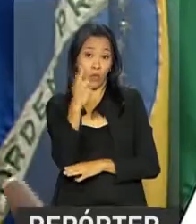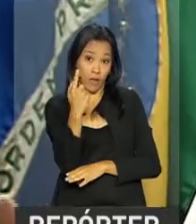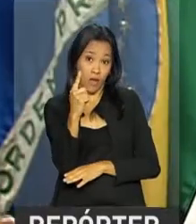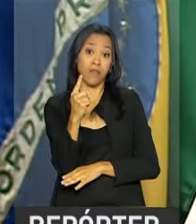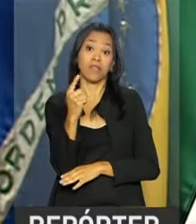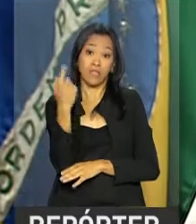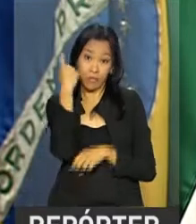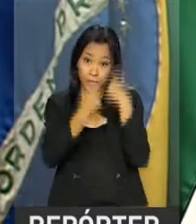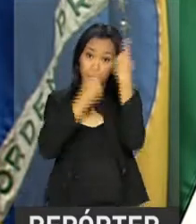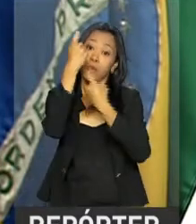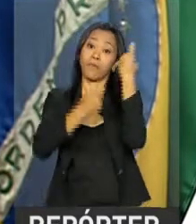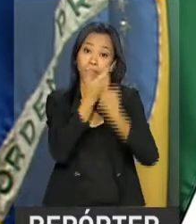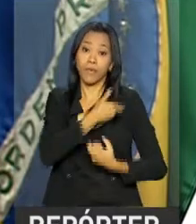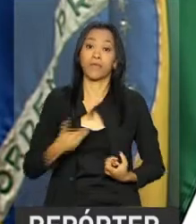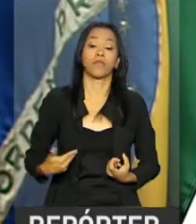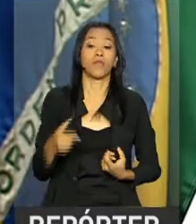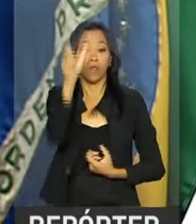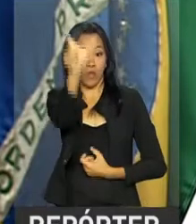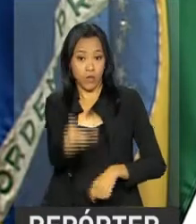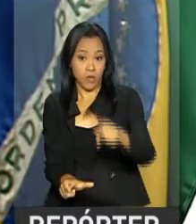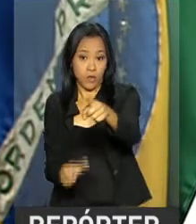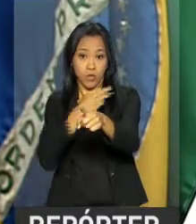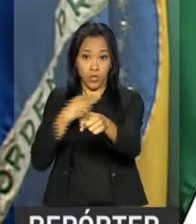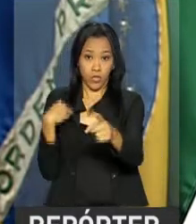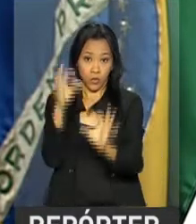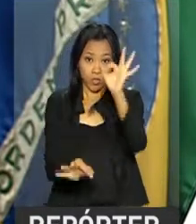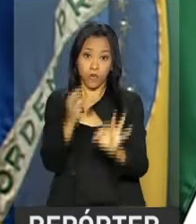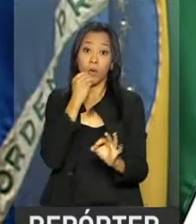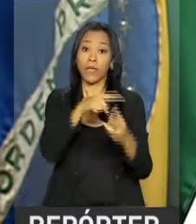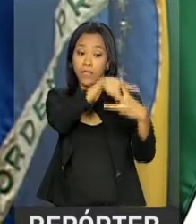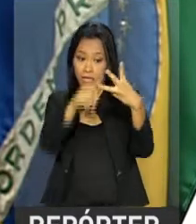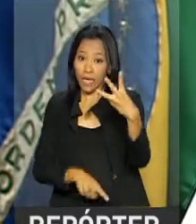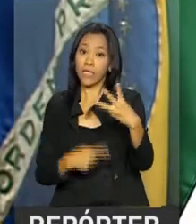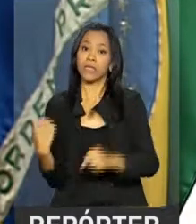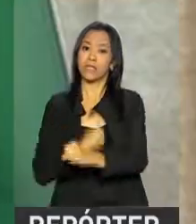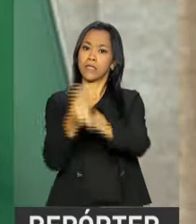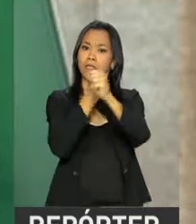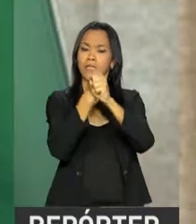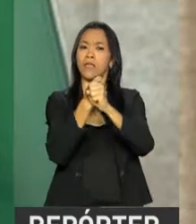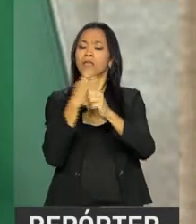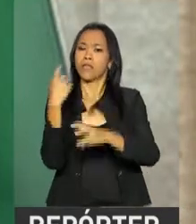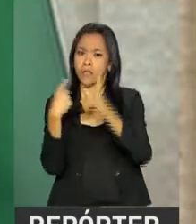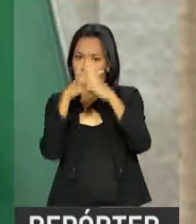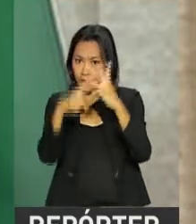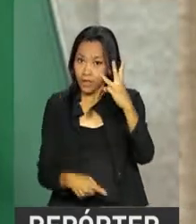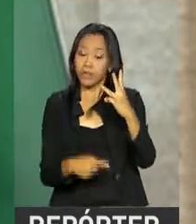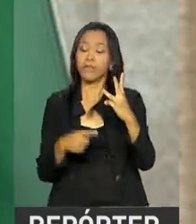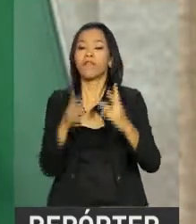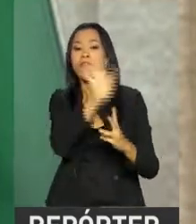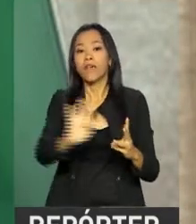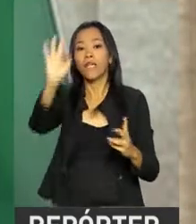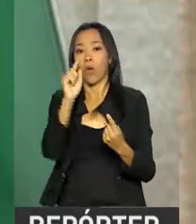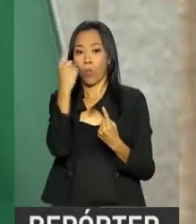O ministro da Justiça destacou também que 3 presídios federais deverão ser operacionalizados em breve. Um